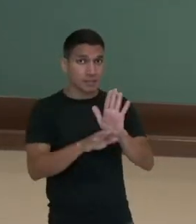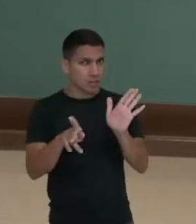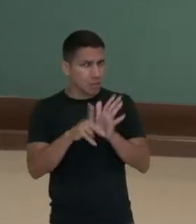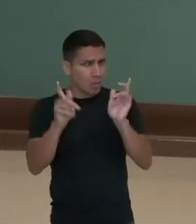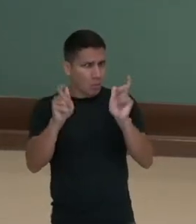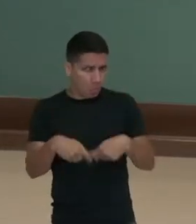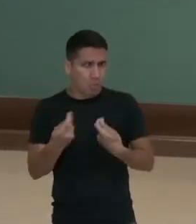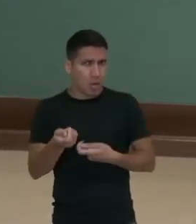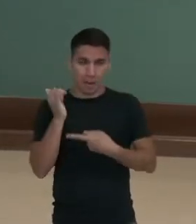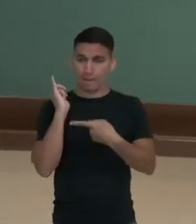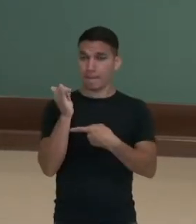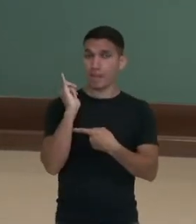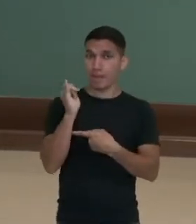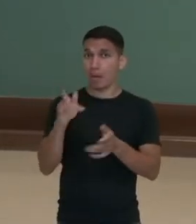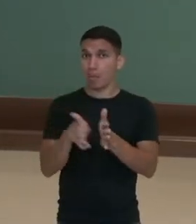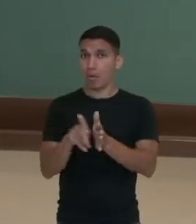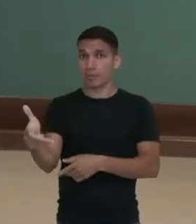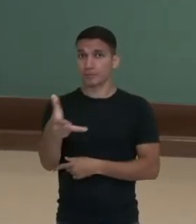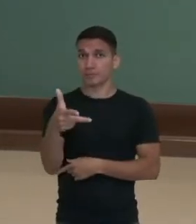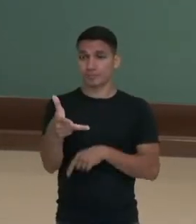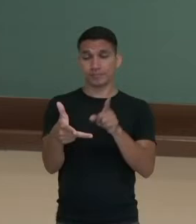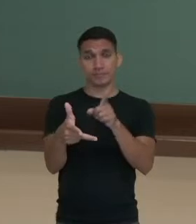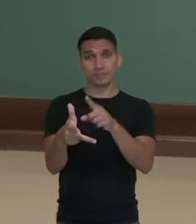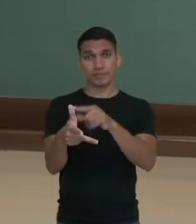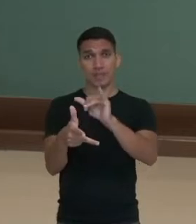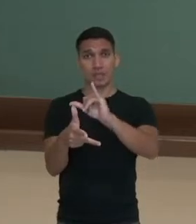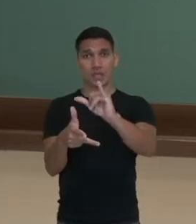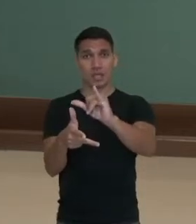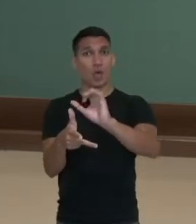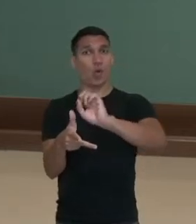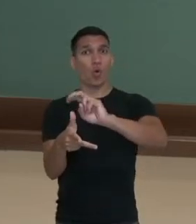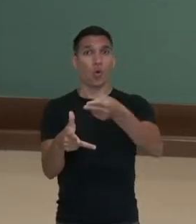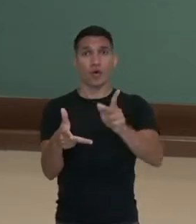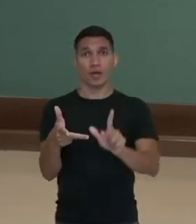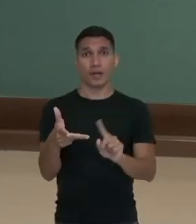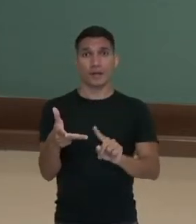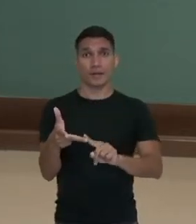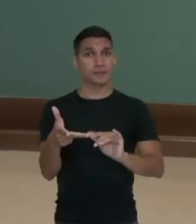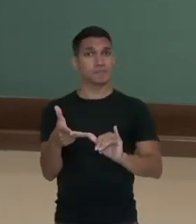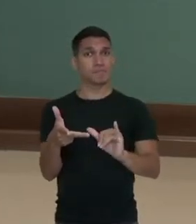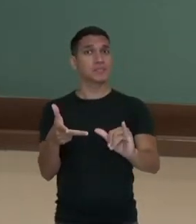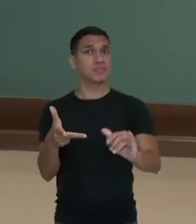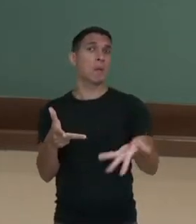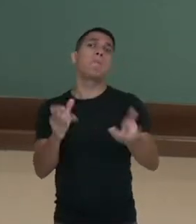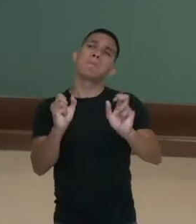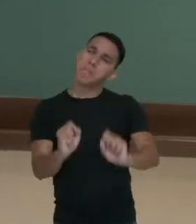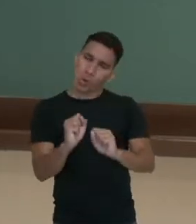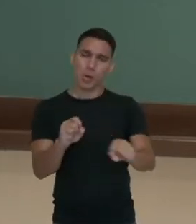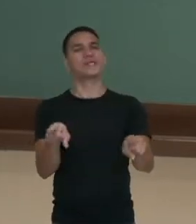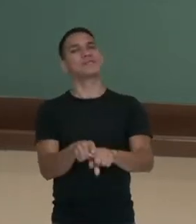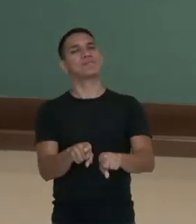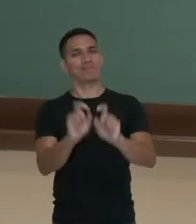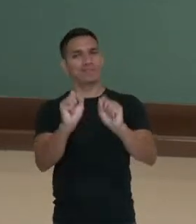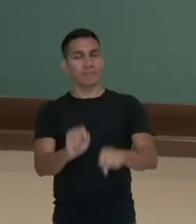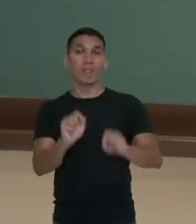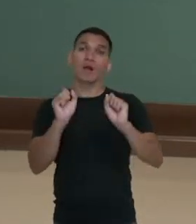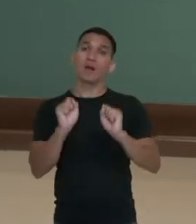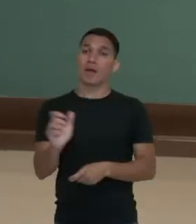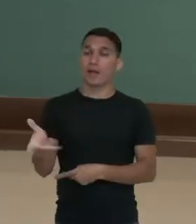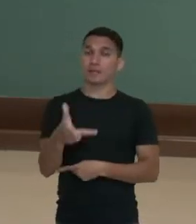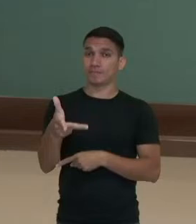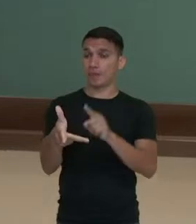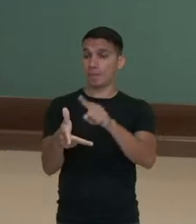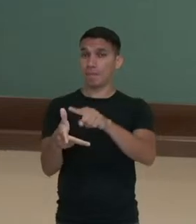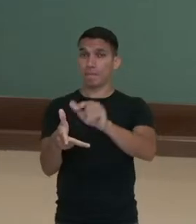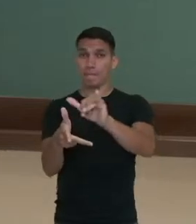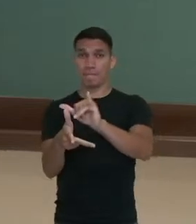pode ser narrado em primeira pessoa, em terceira pessoa? Pode, né? Ele pode ser narrado tanto em